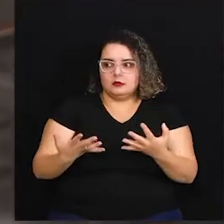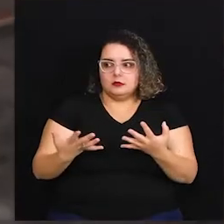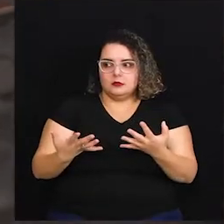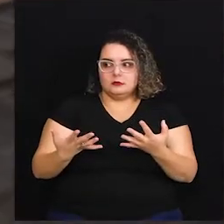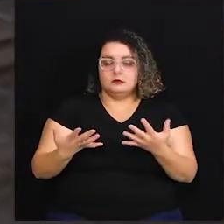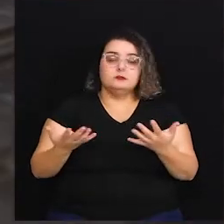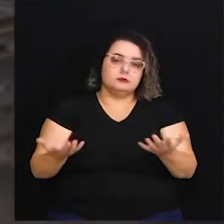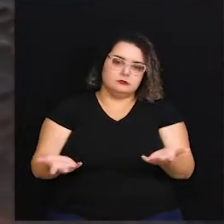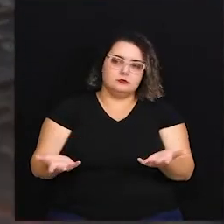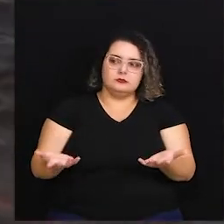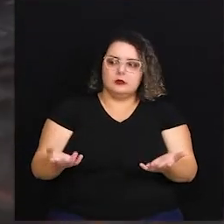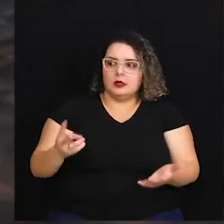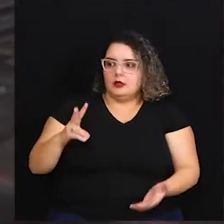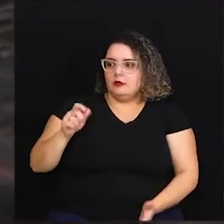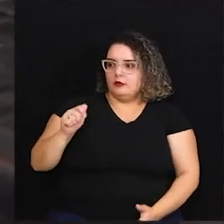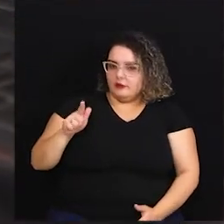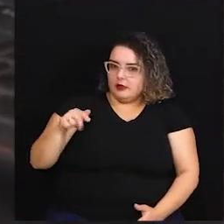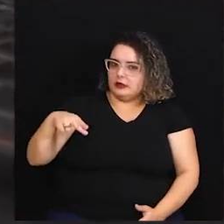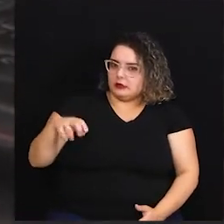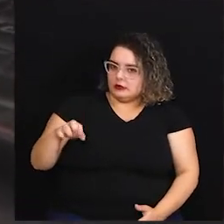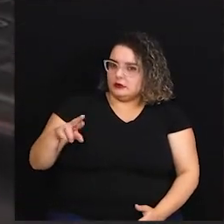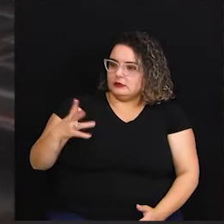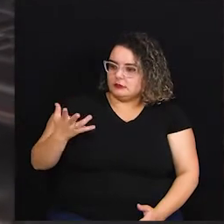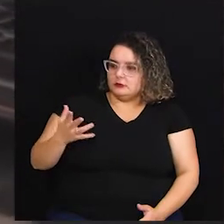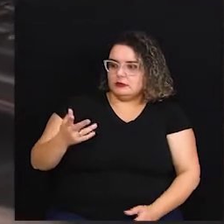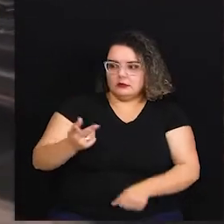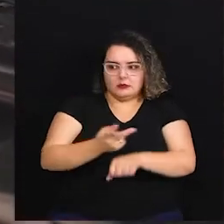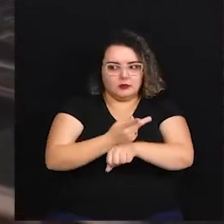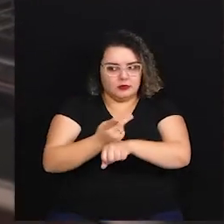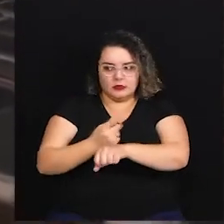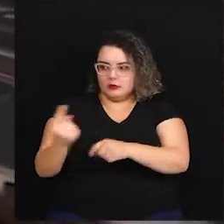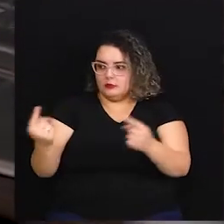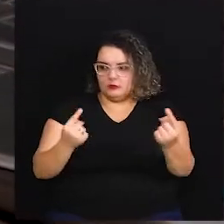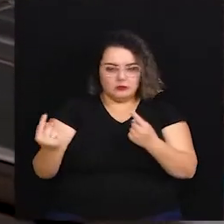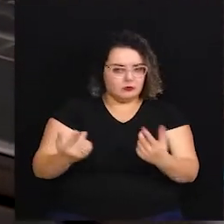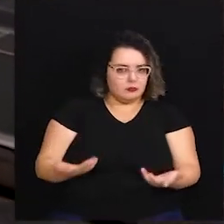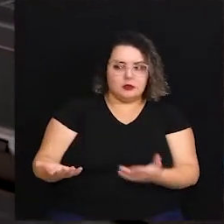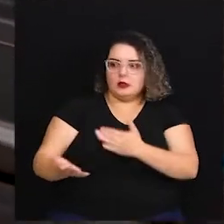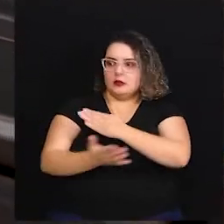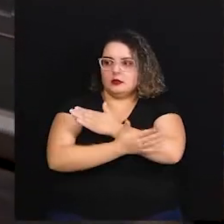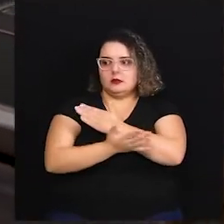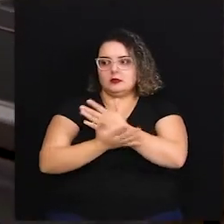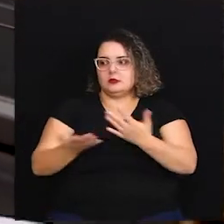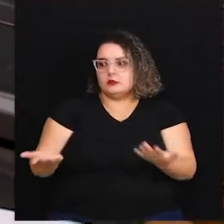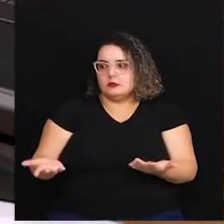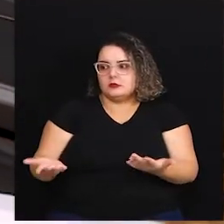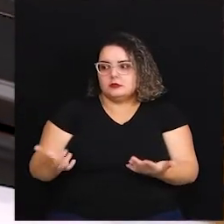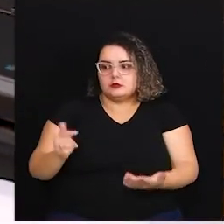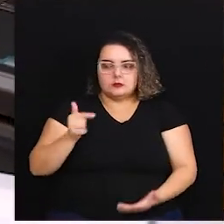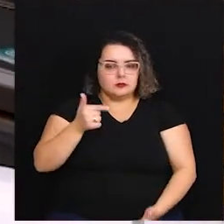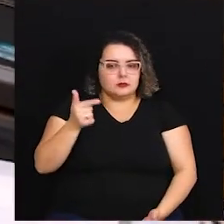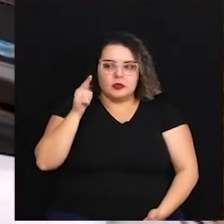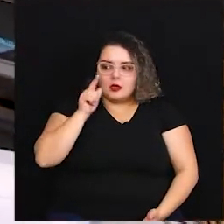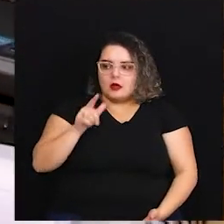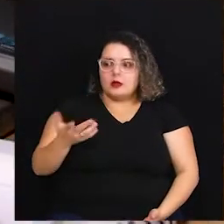inexplicável. Aí a gente falou assim, Wagner, vamos correr atrás do povo aí fora para vir para o espaço para nos ajudar, porque nós não estamos